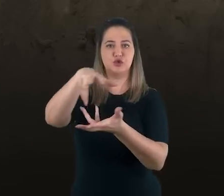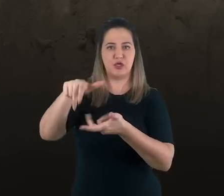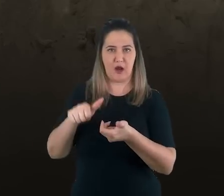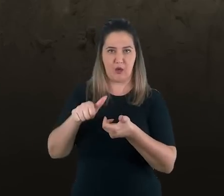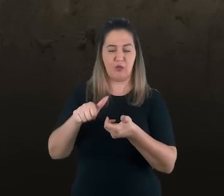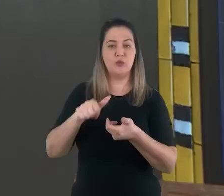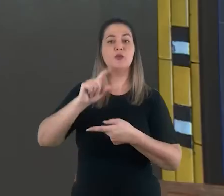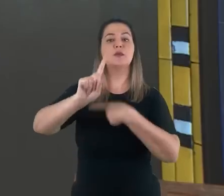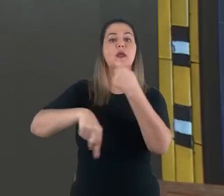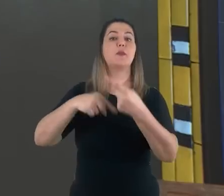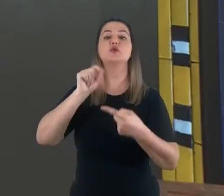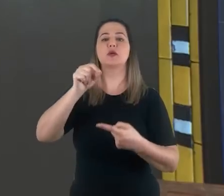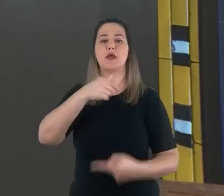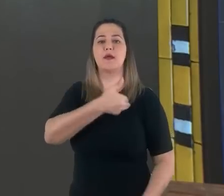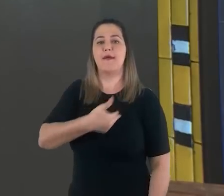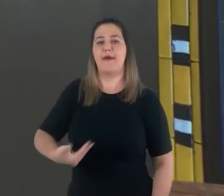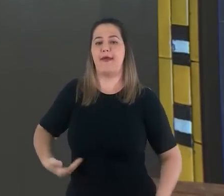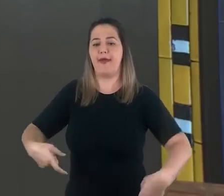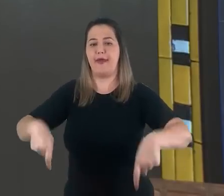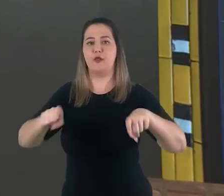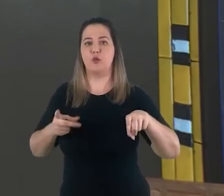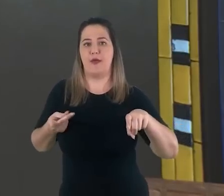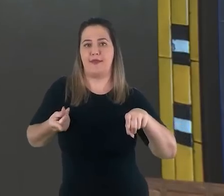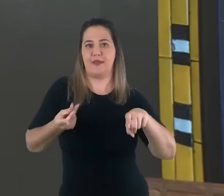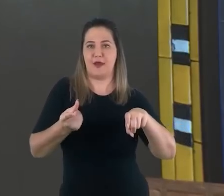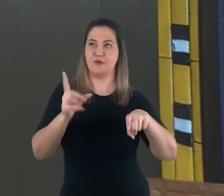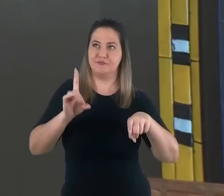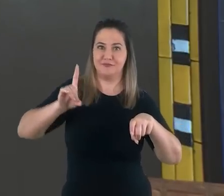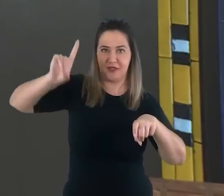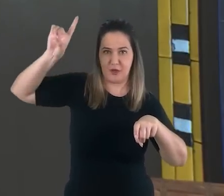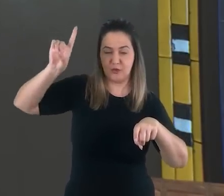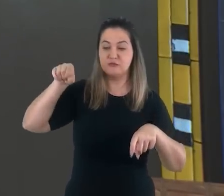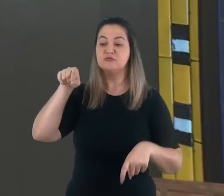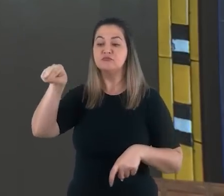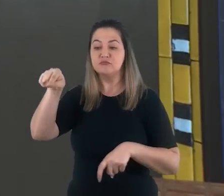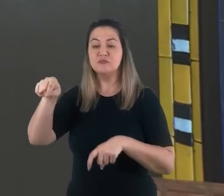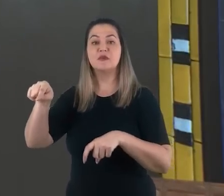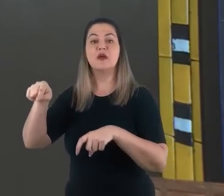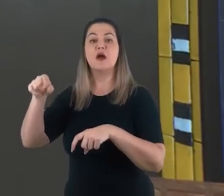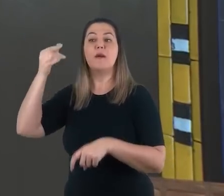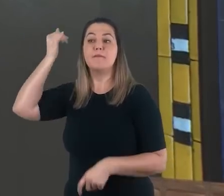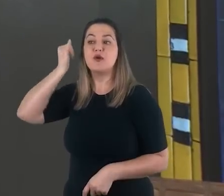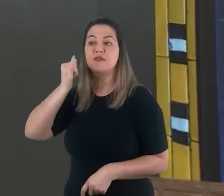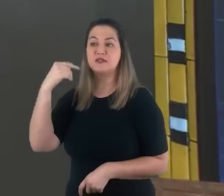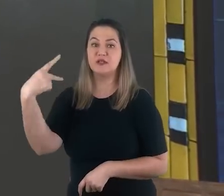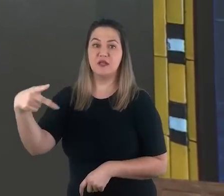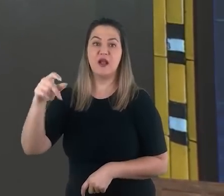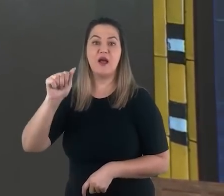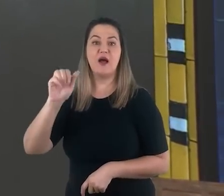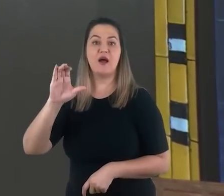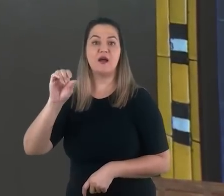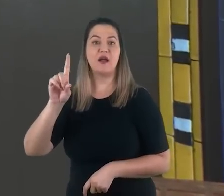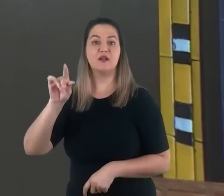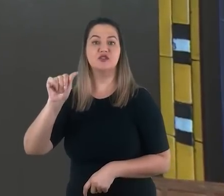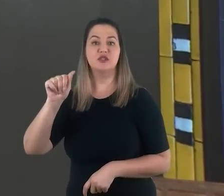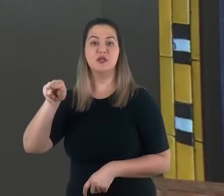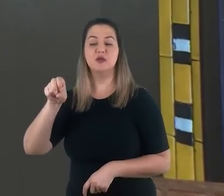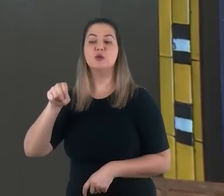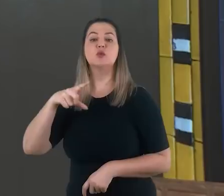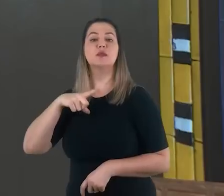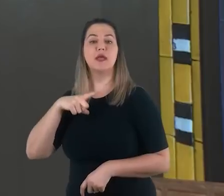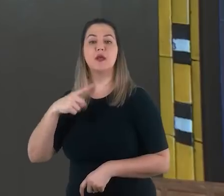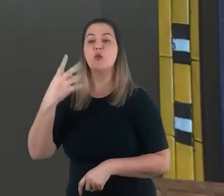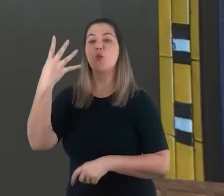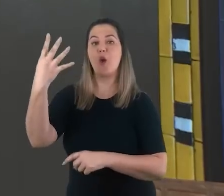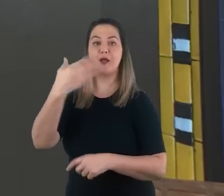reino eterno. Já essas profecias acadianas, elas simplesmente falam de 4 impérios mundiais e param aí.